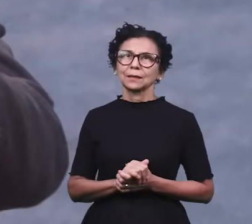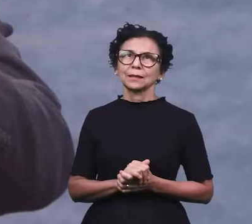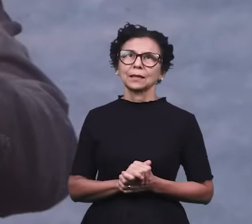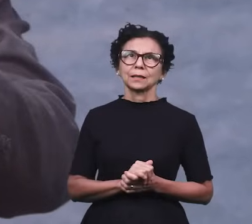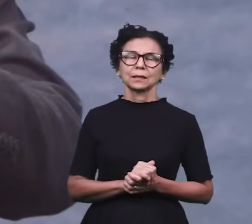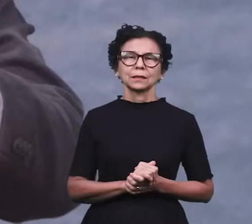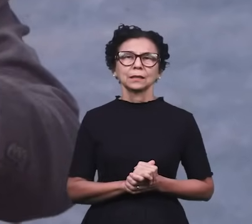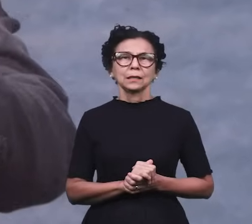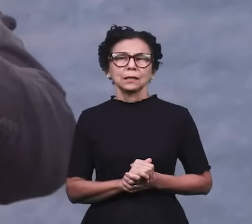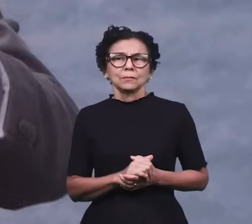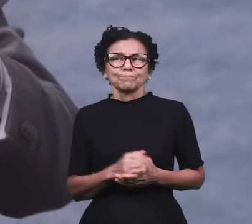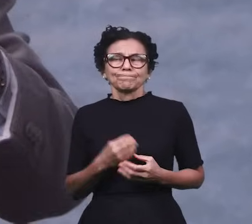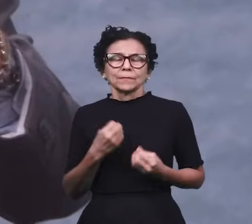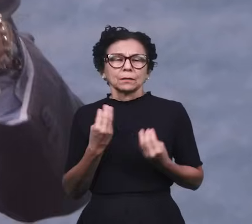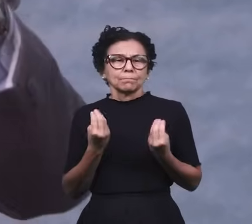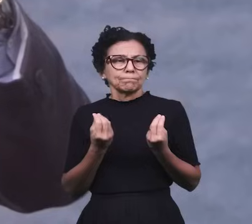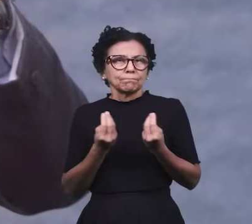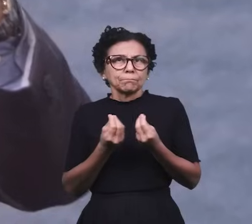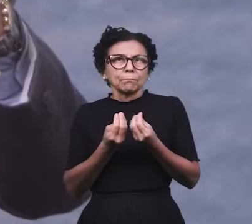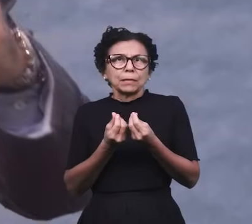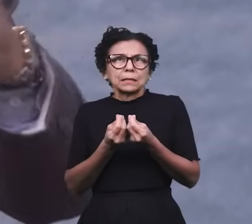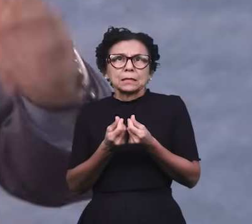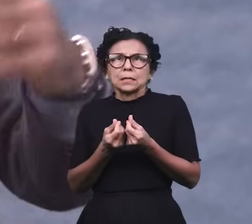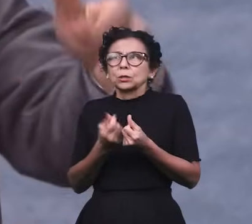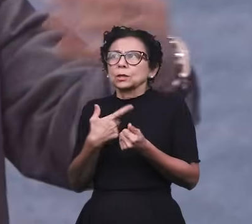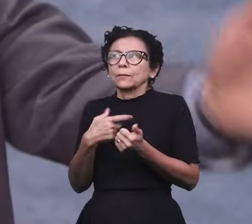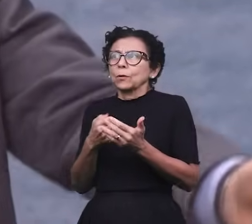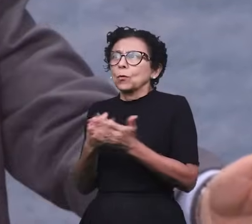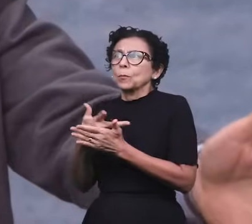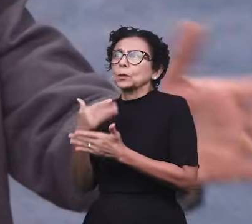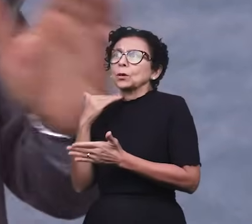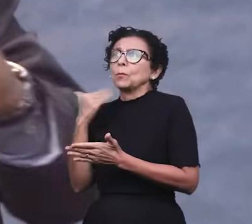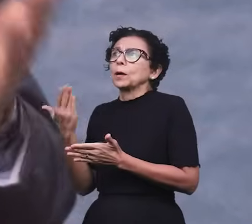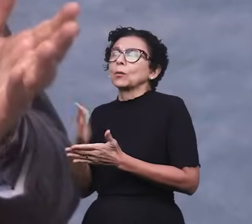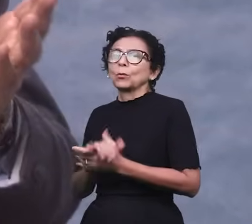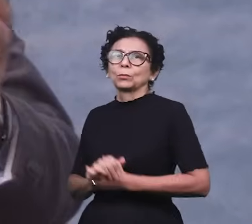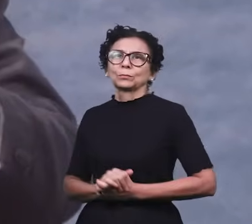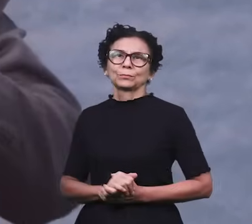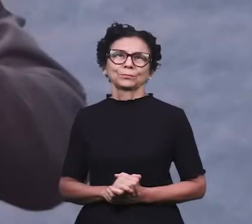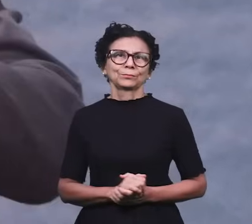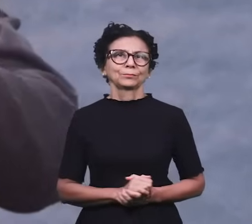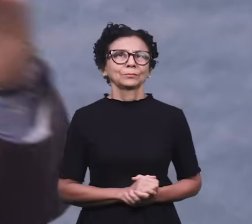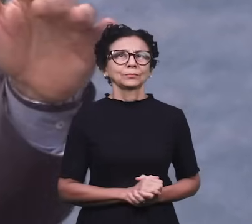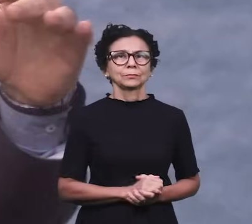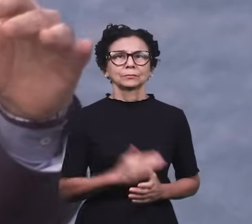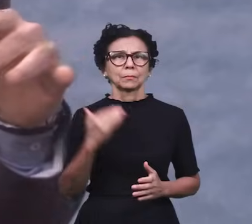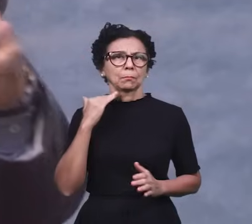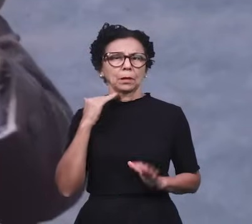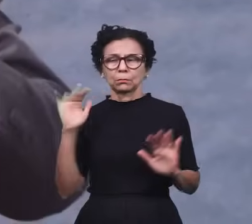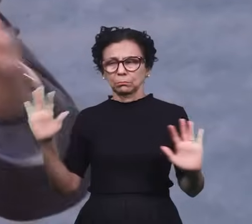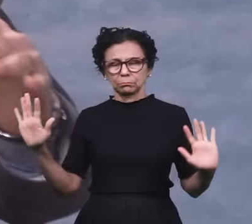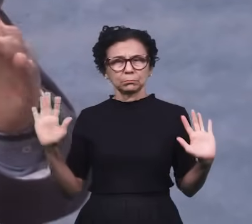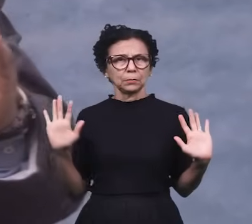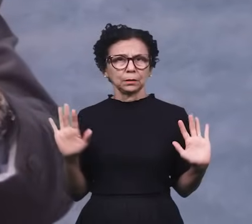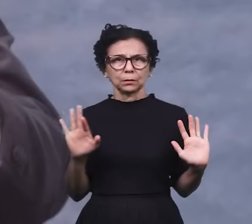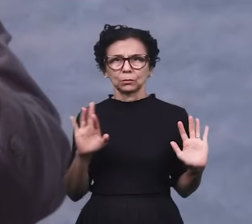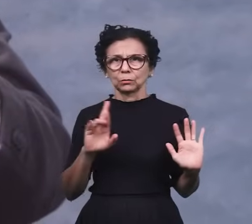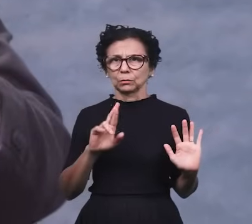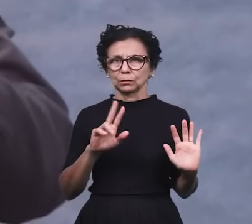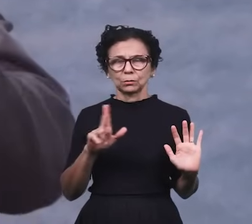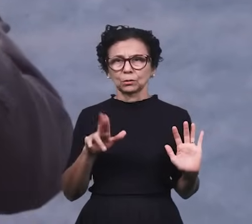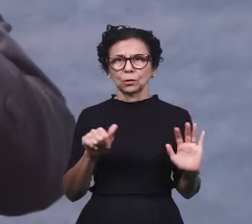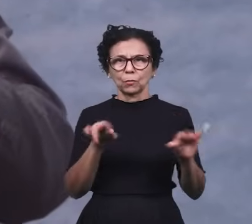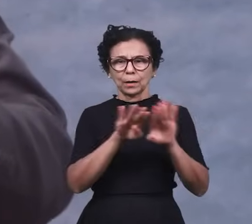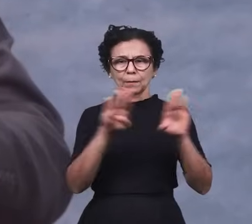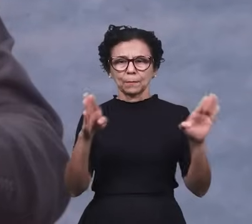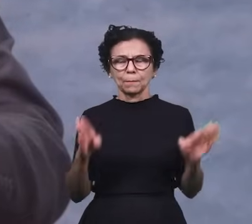que está colocando o dinheiro. A sensação que a gente tinha que a gente estava comprando um apartamento do banco, e não é. O banco não é imobiliária, o banco é banco, né,